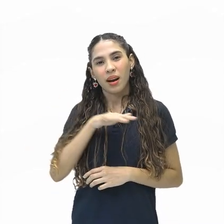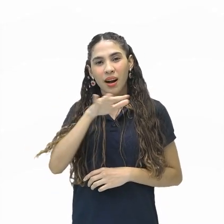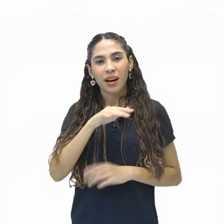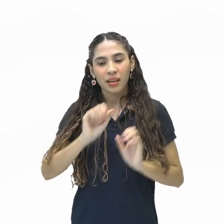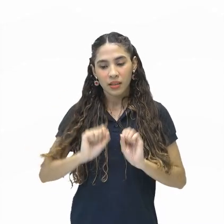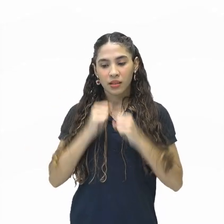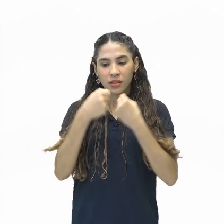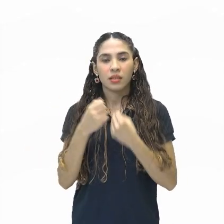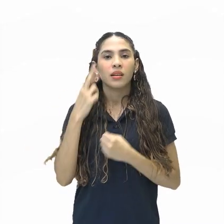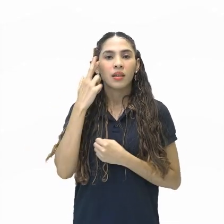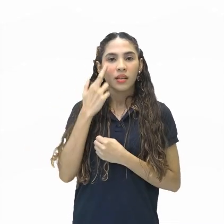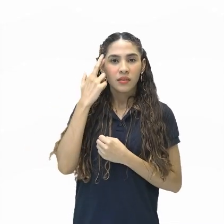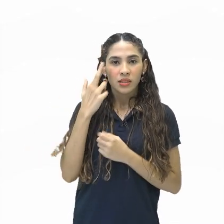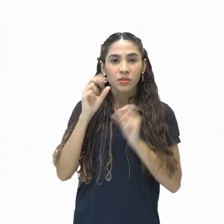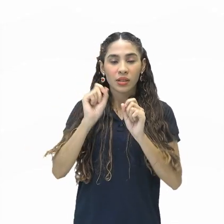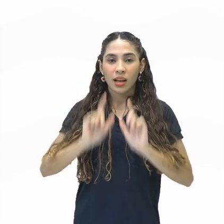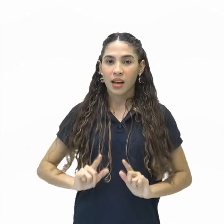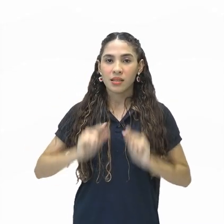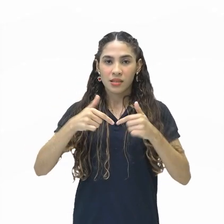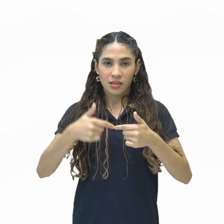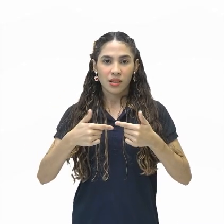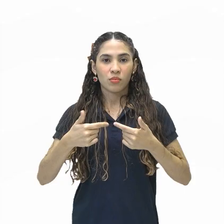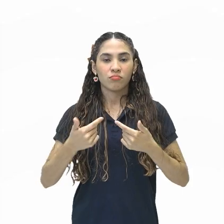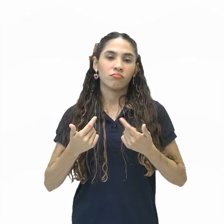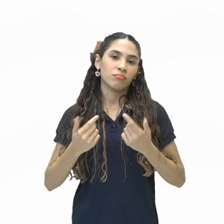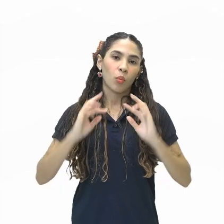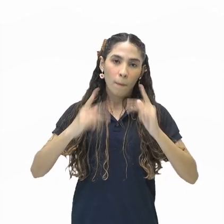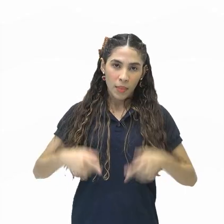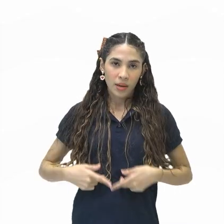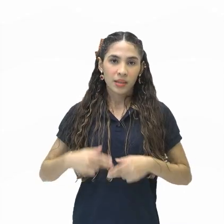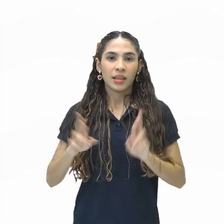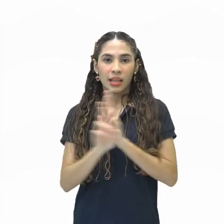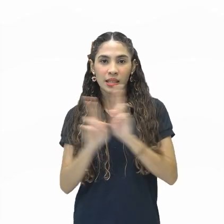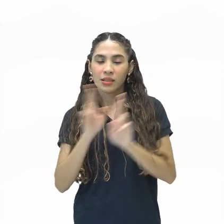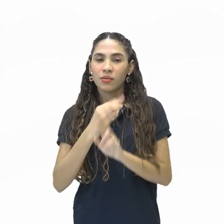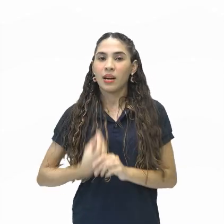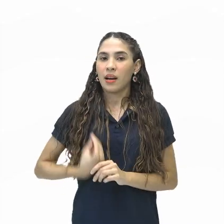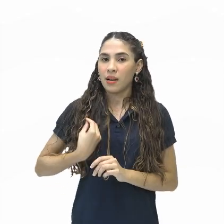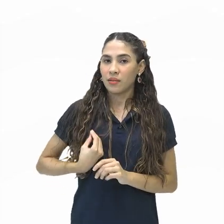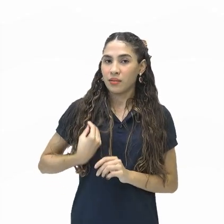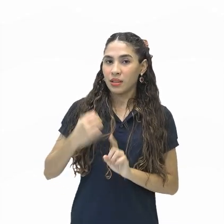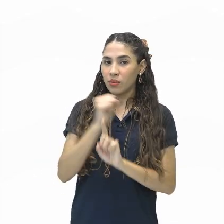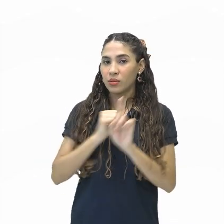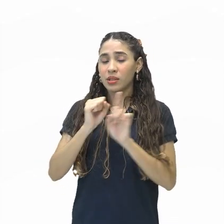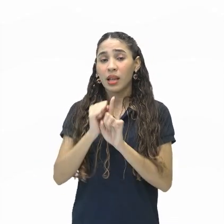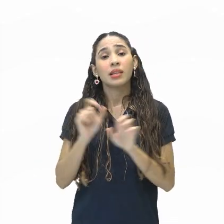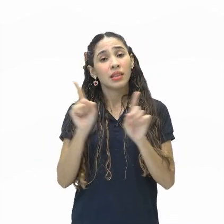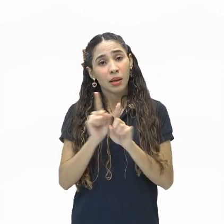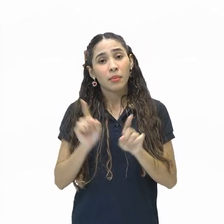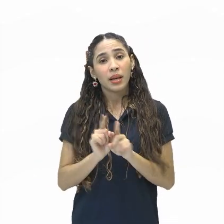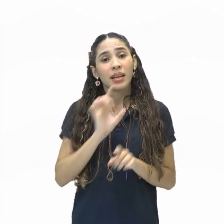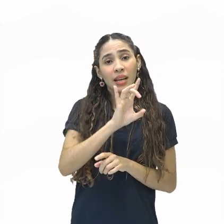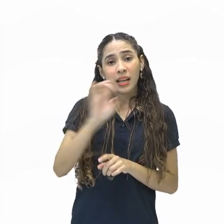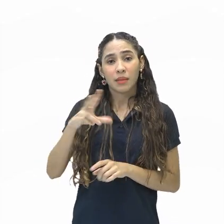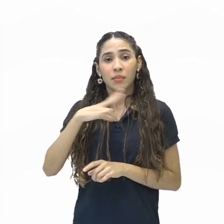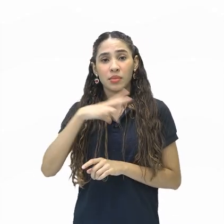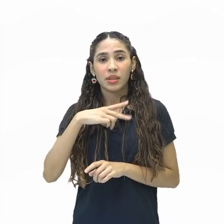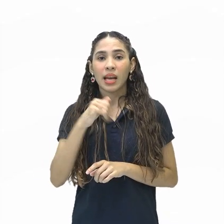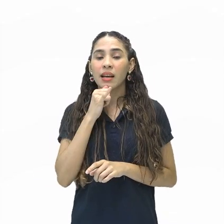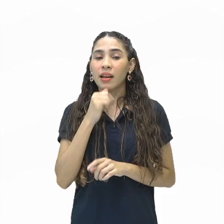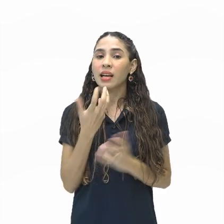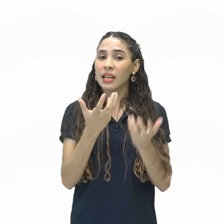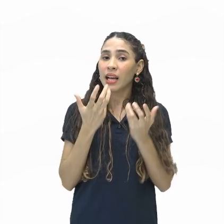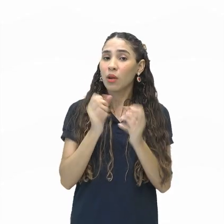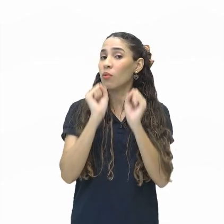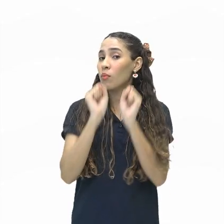refletir sobre as ações humanas em relação à vida em coletividade. E a vida de cada um. É a ideia do quero,